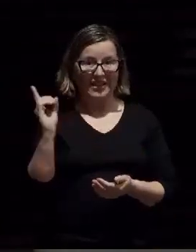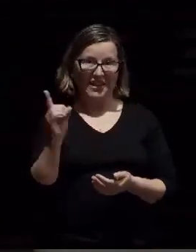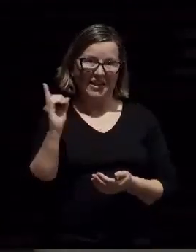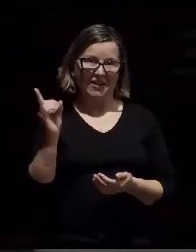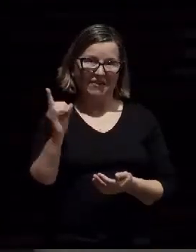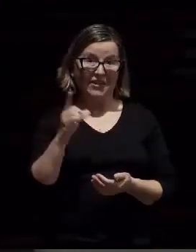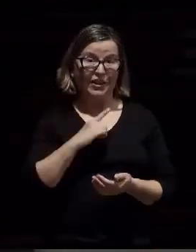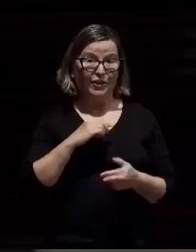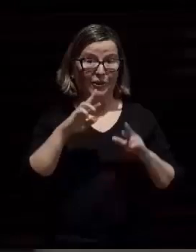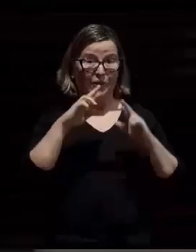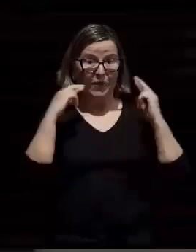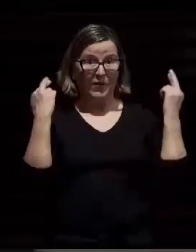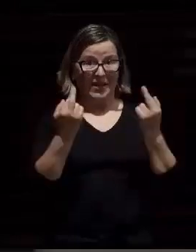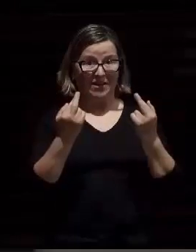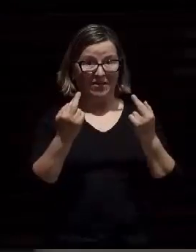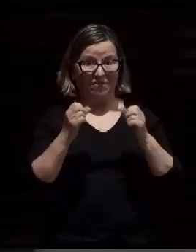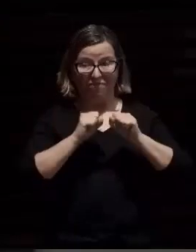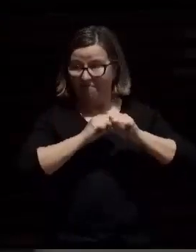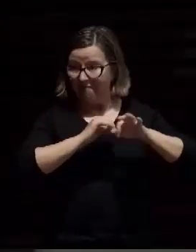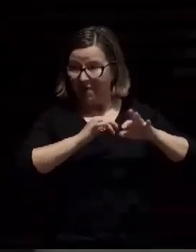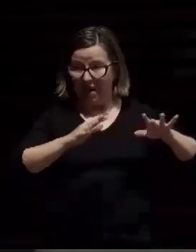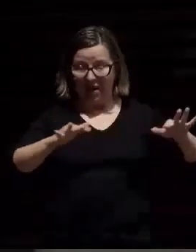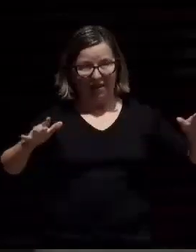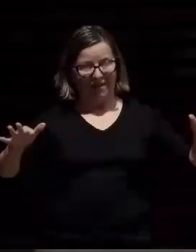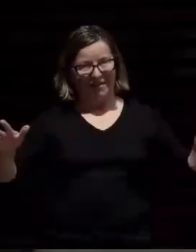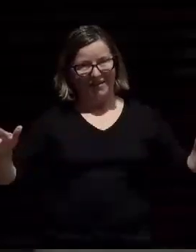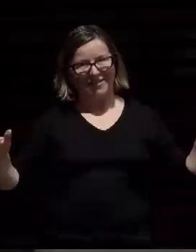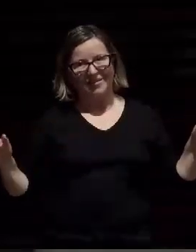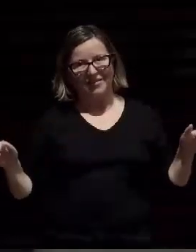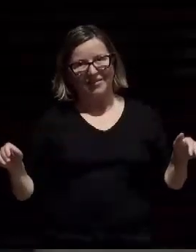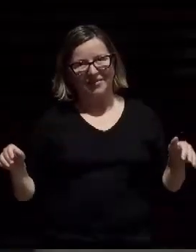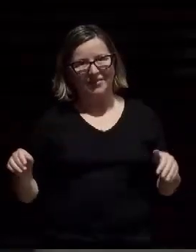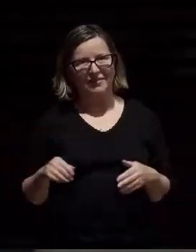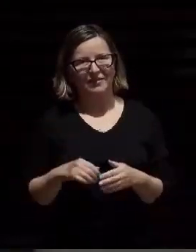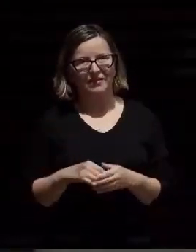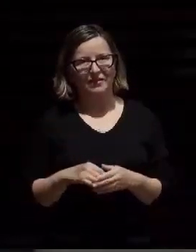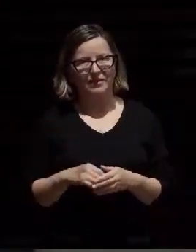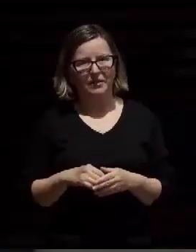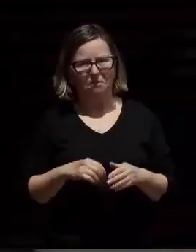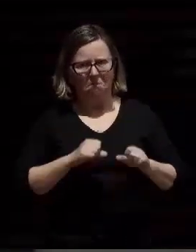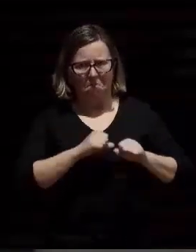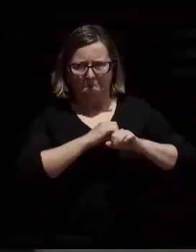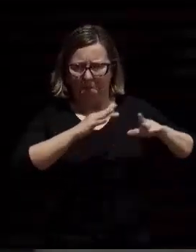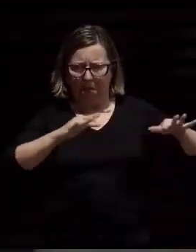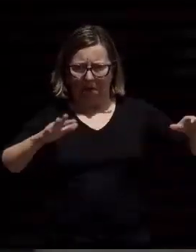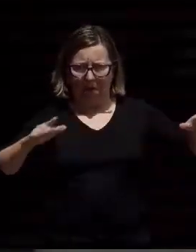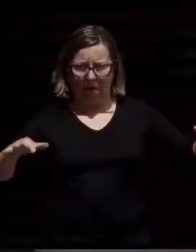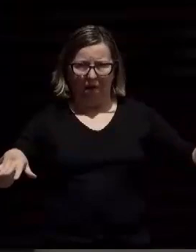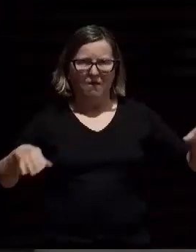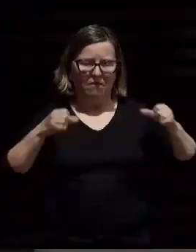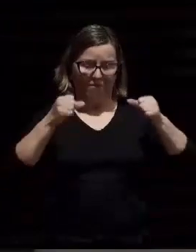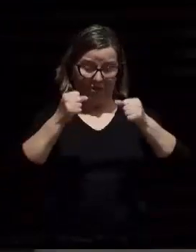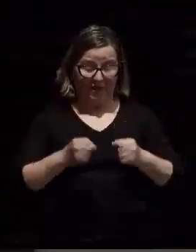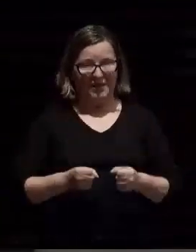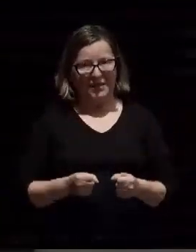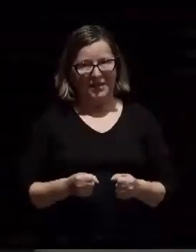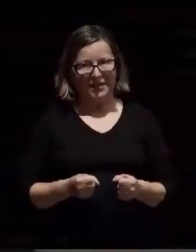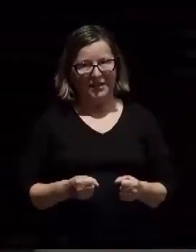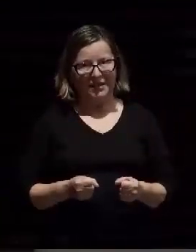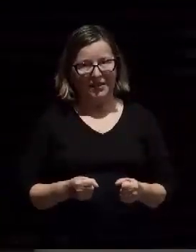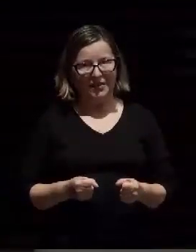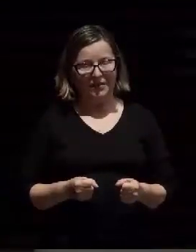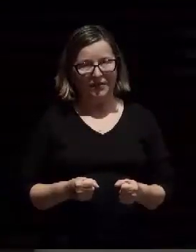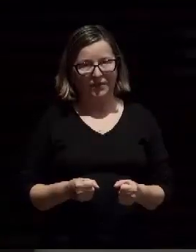se expandia, ou que se expandeu de maneira tão poderosa, e que trouxesse o